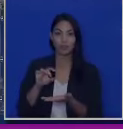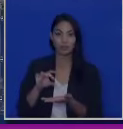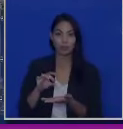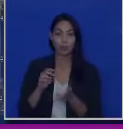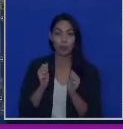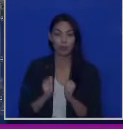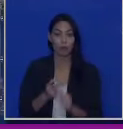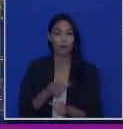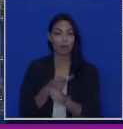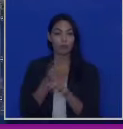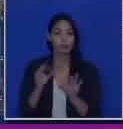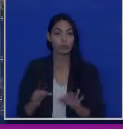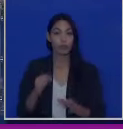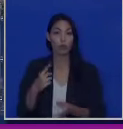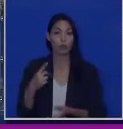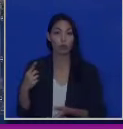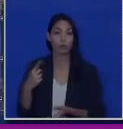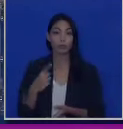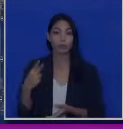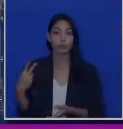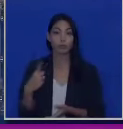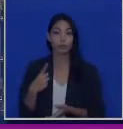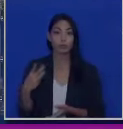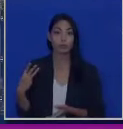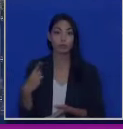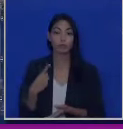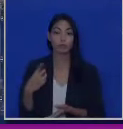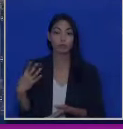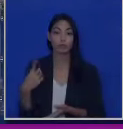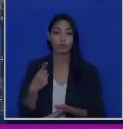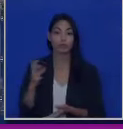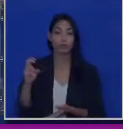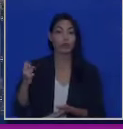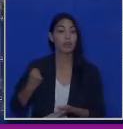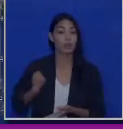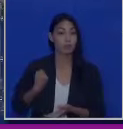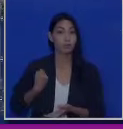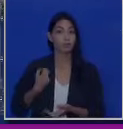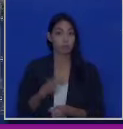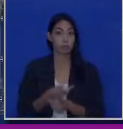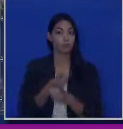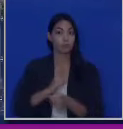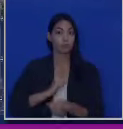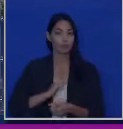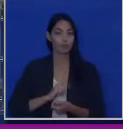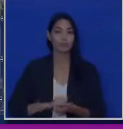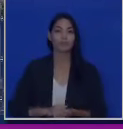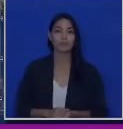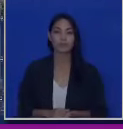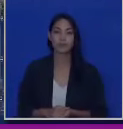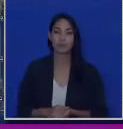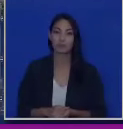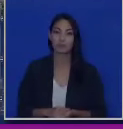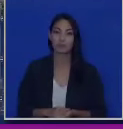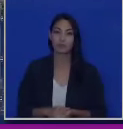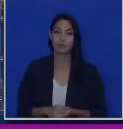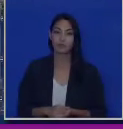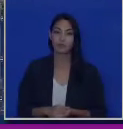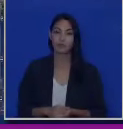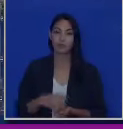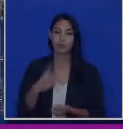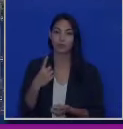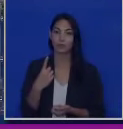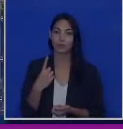você pode levar prêmios acertando 11, 12, 13, 14 ou 15 números. Mais uma bola chegando,